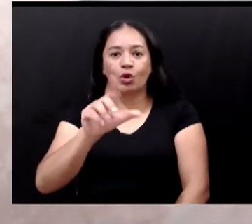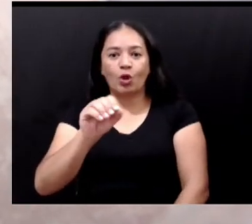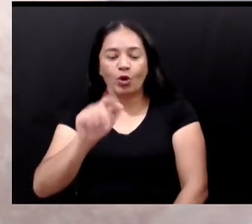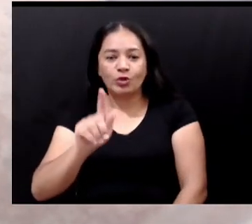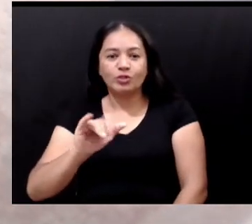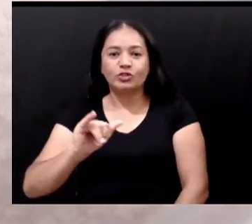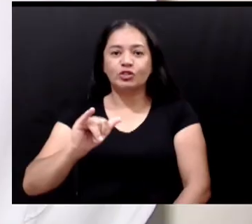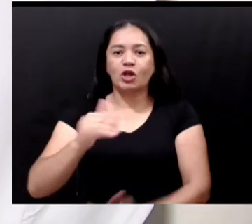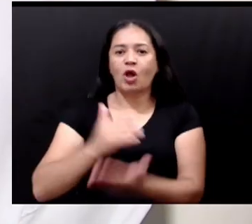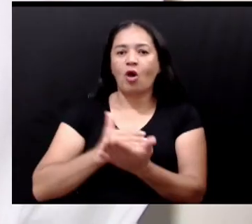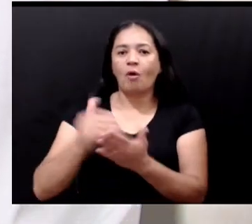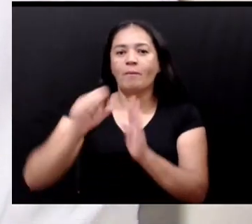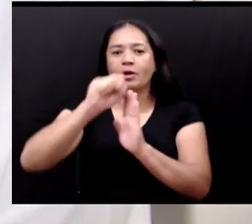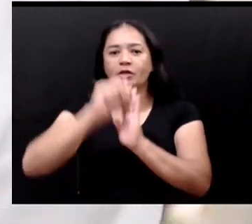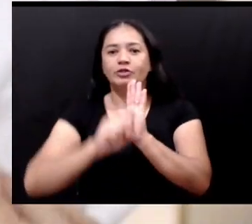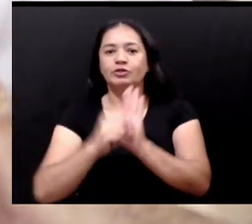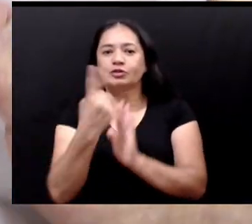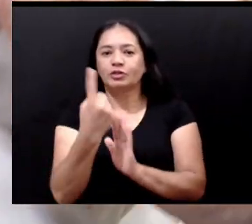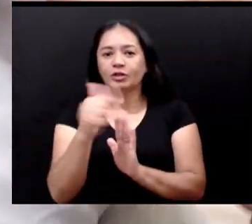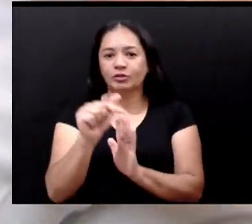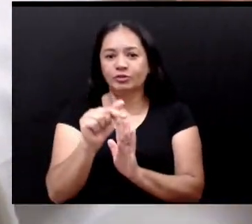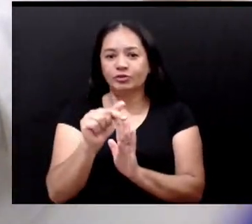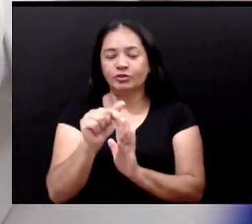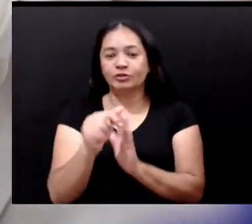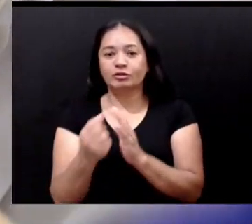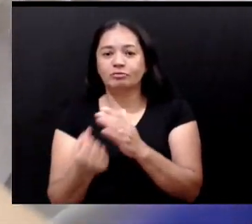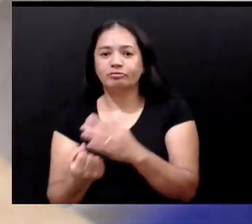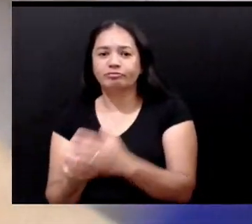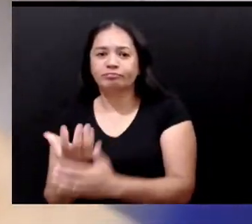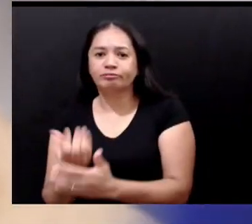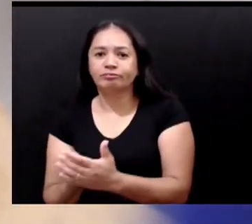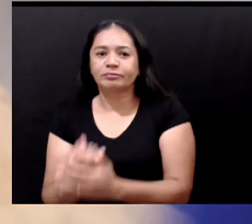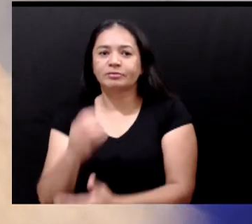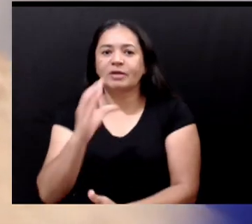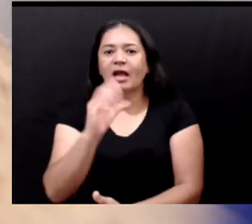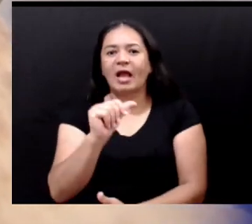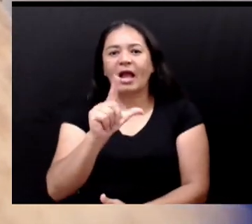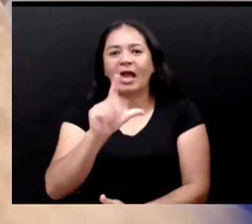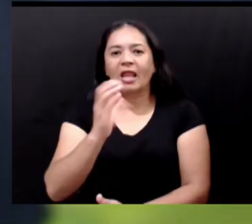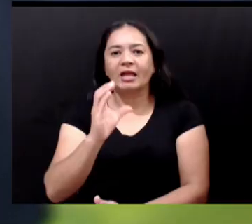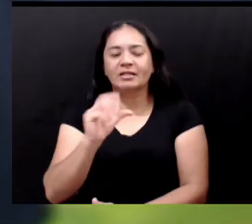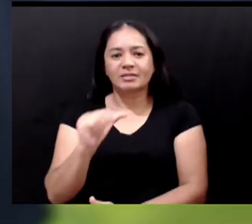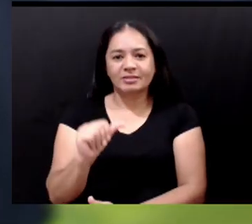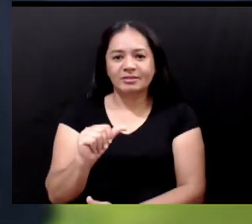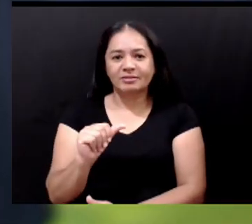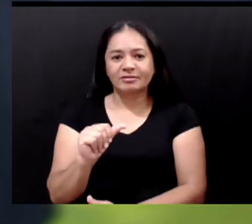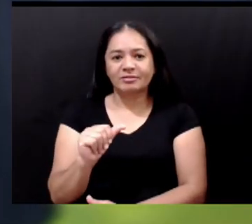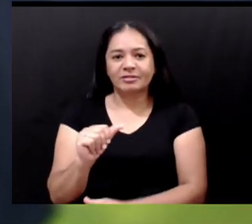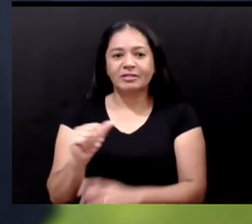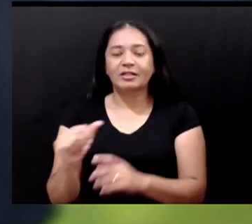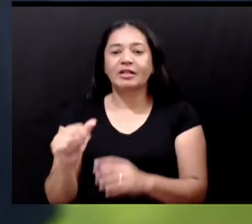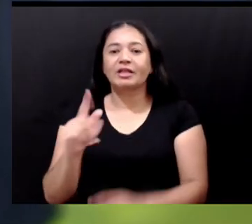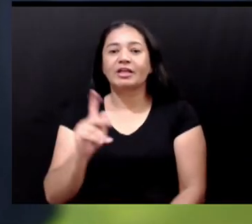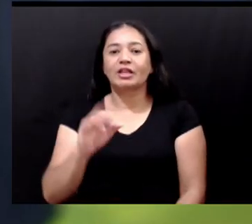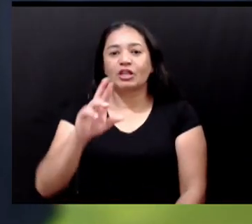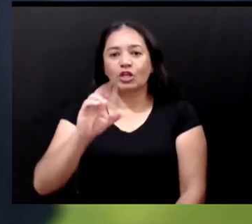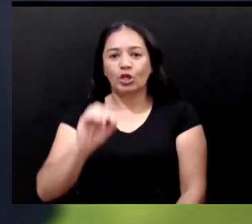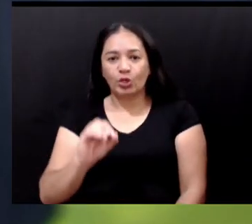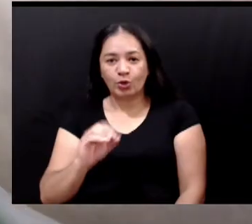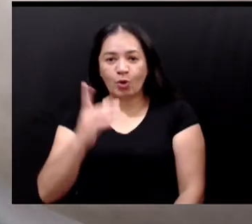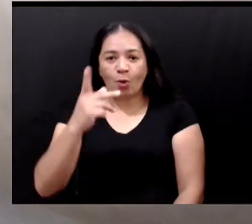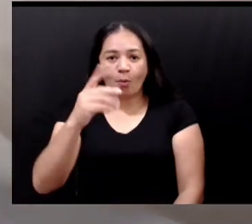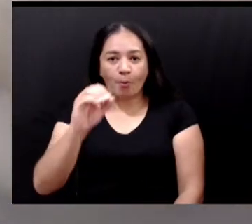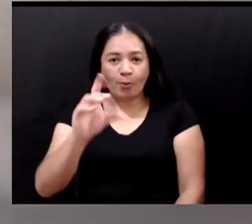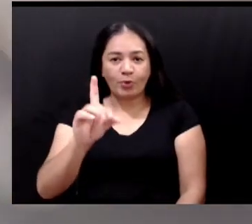século XVII com o surgimento de calistas, renomados, e quiropodistas, também conhecidos como aqueles